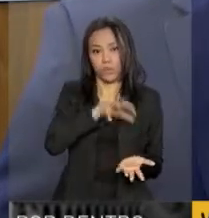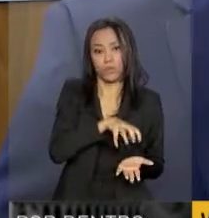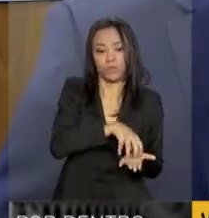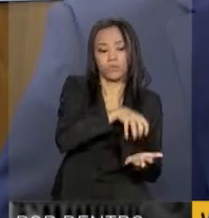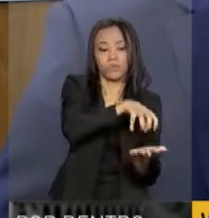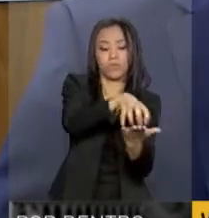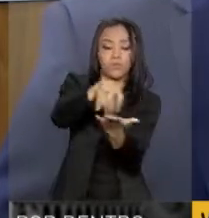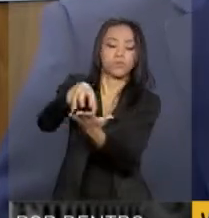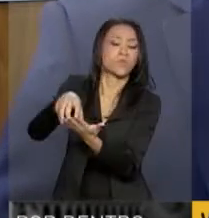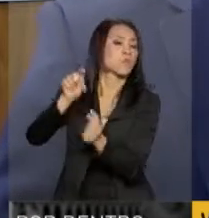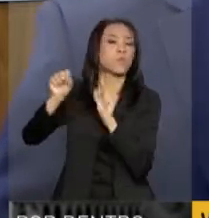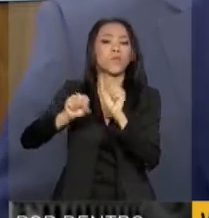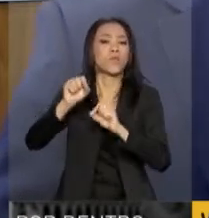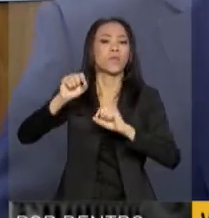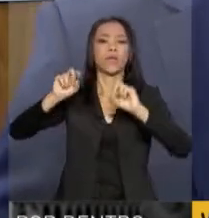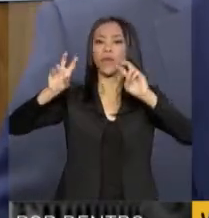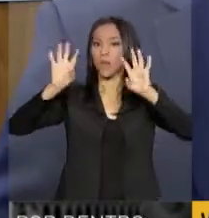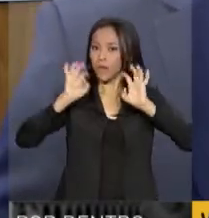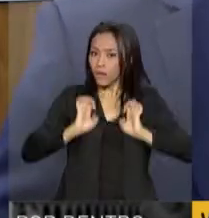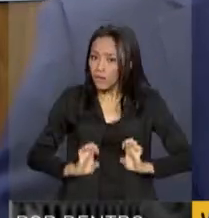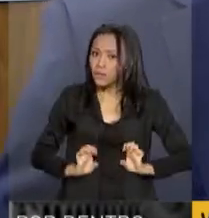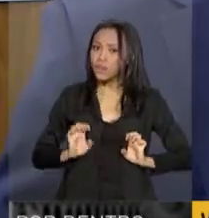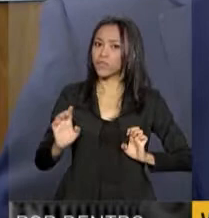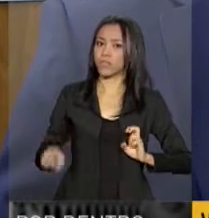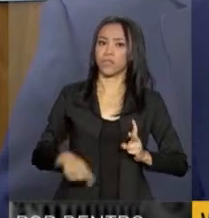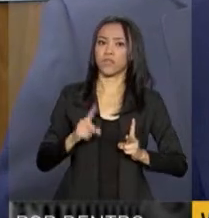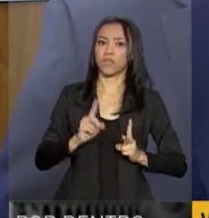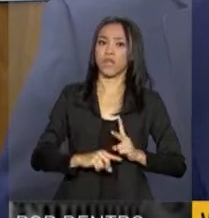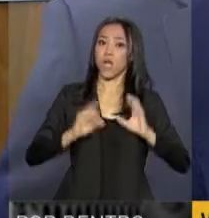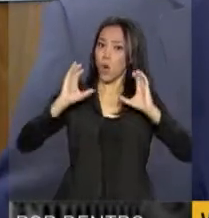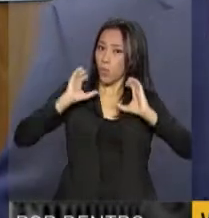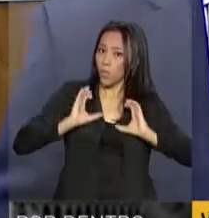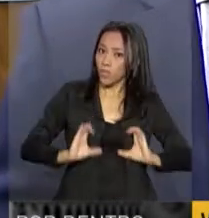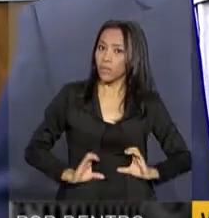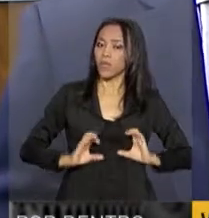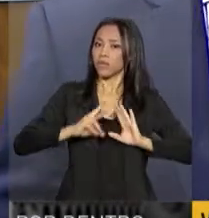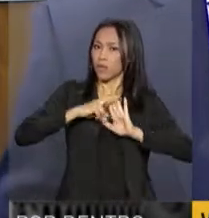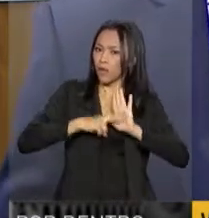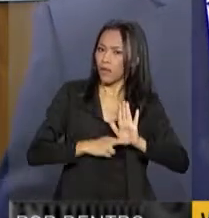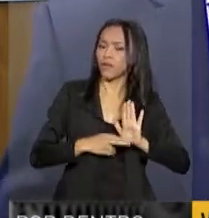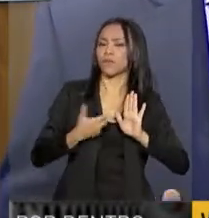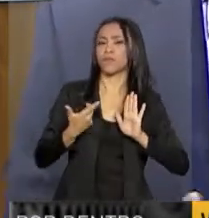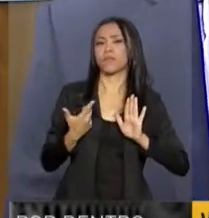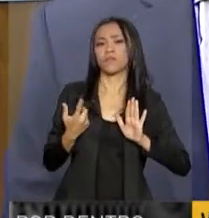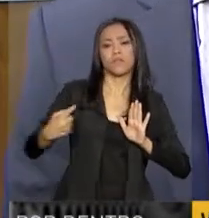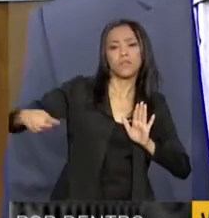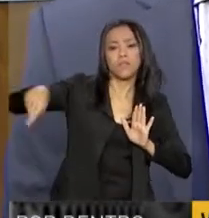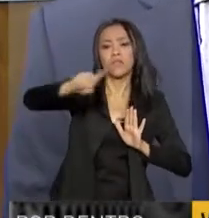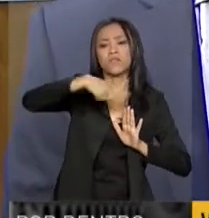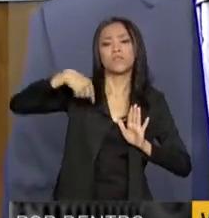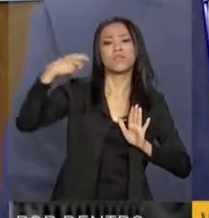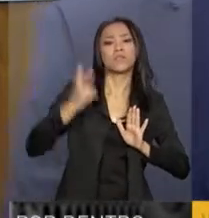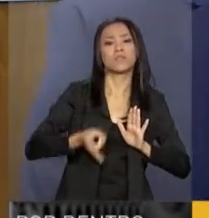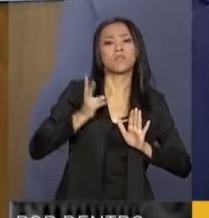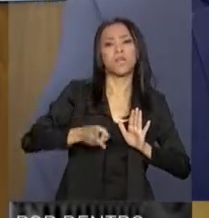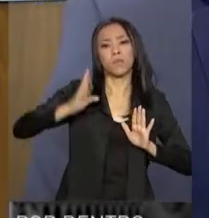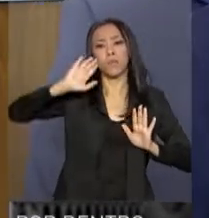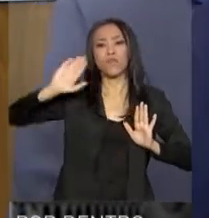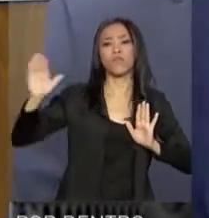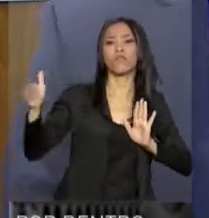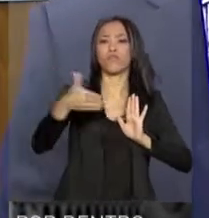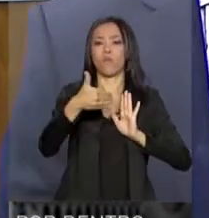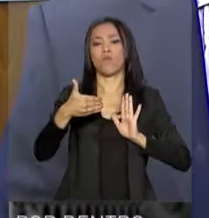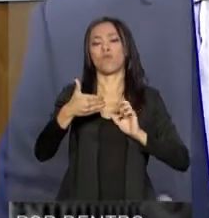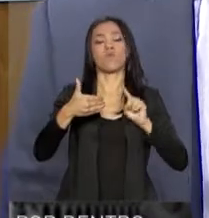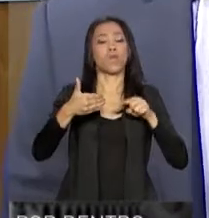ética né comportamentos e normas éticas para que ele tenha sempre como foco o interesse público